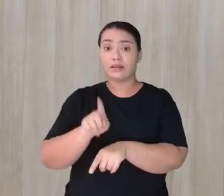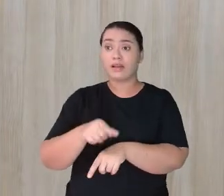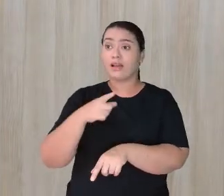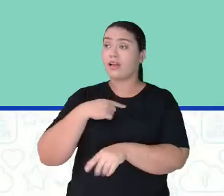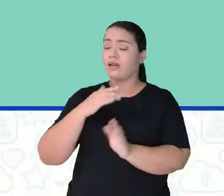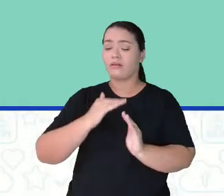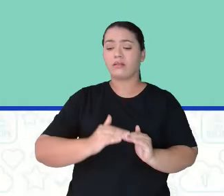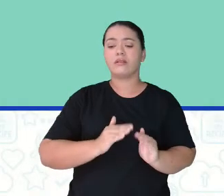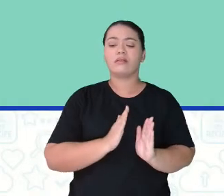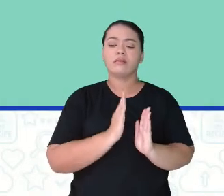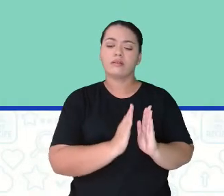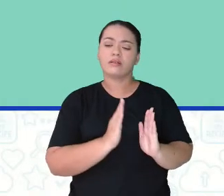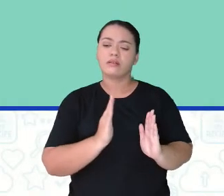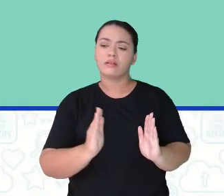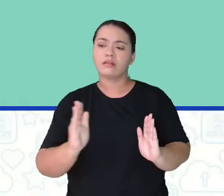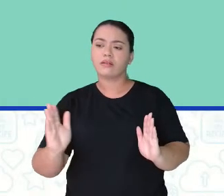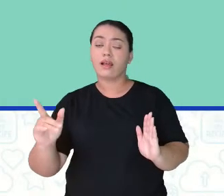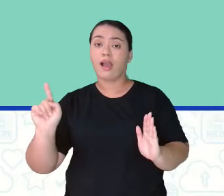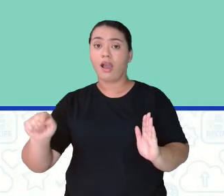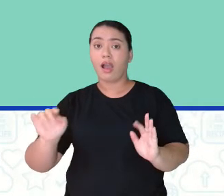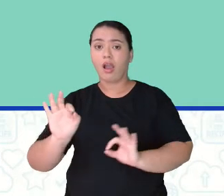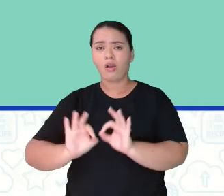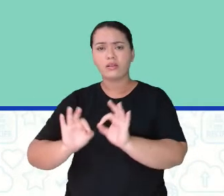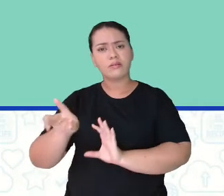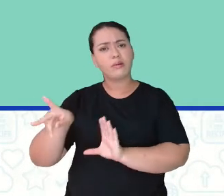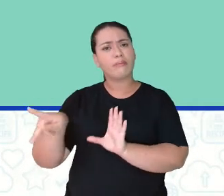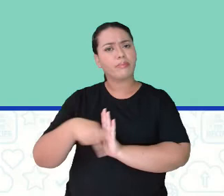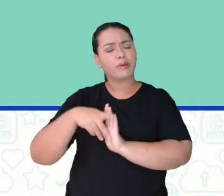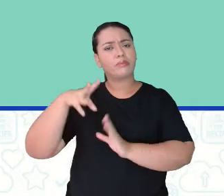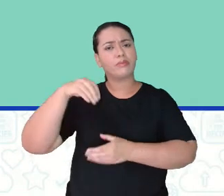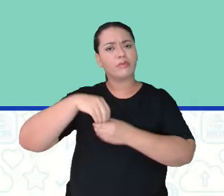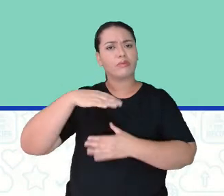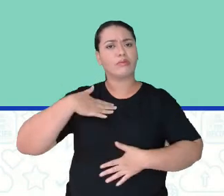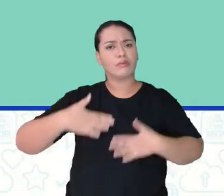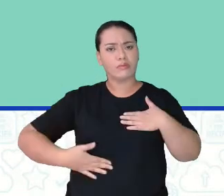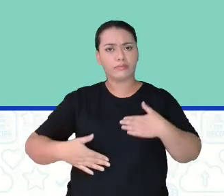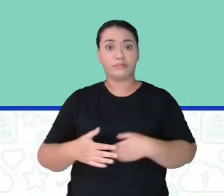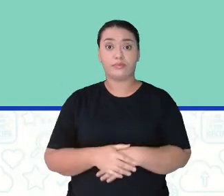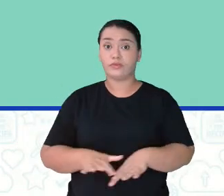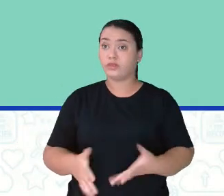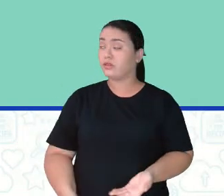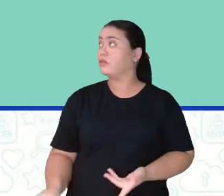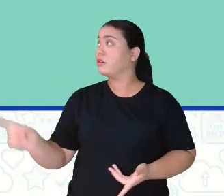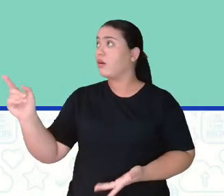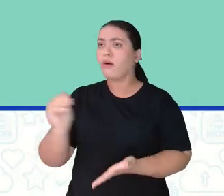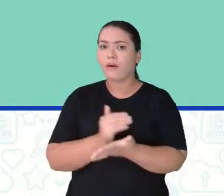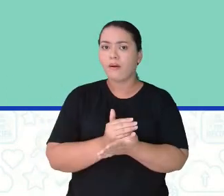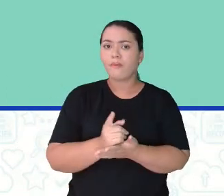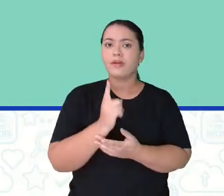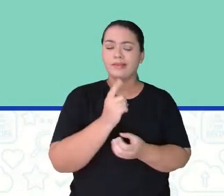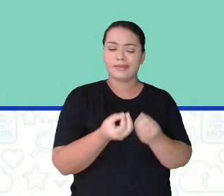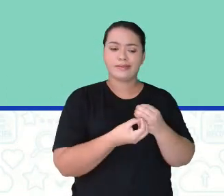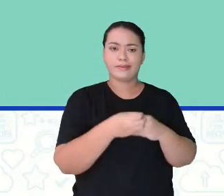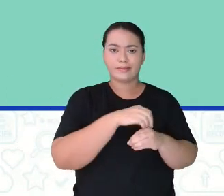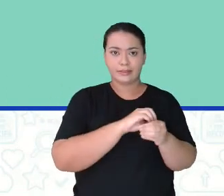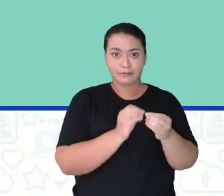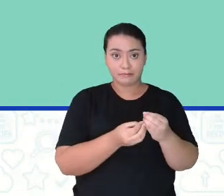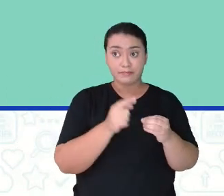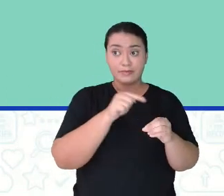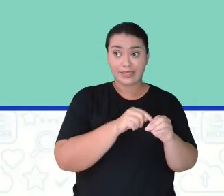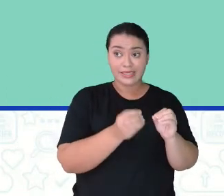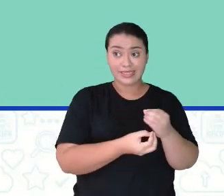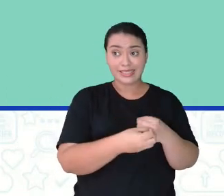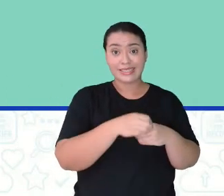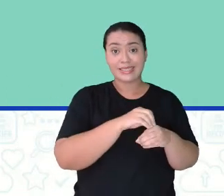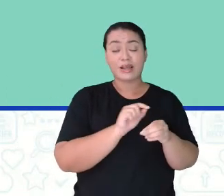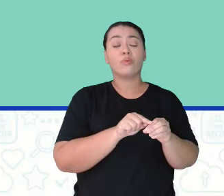níveis de organização do nosso corpo. Observem aí que começamos com as células, né? Das células